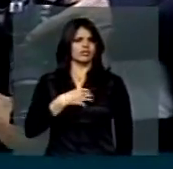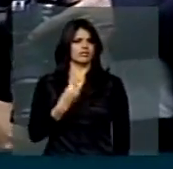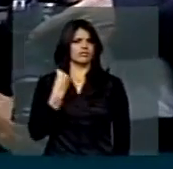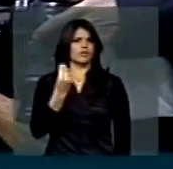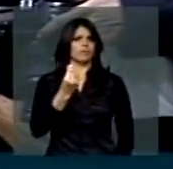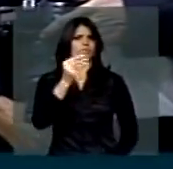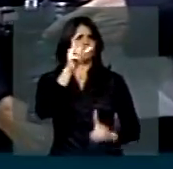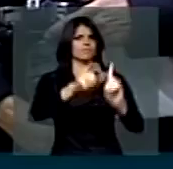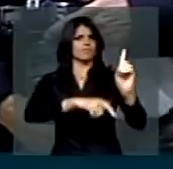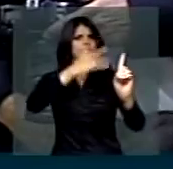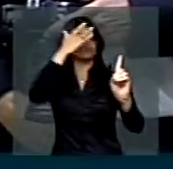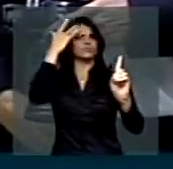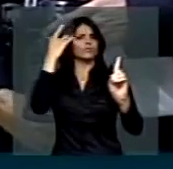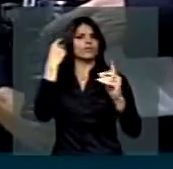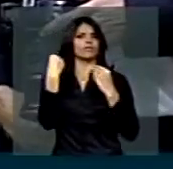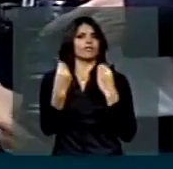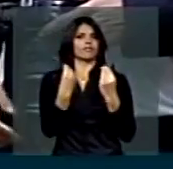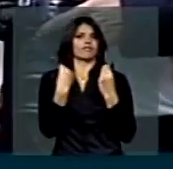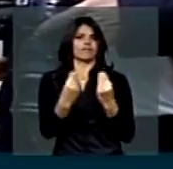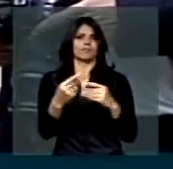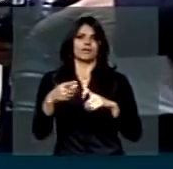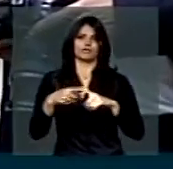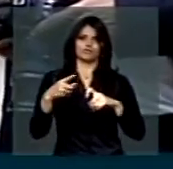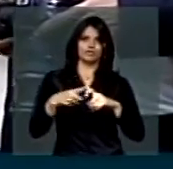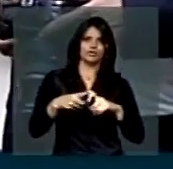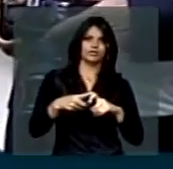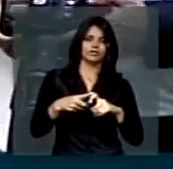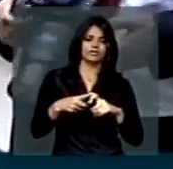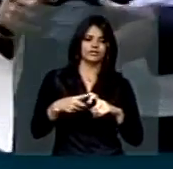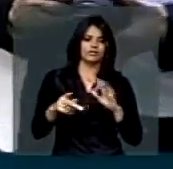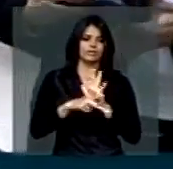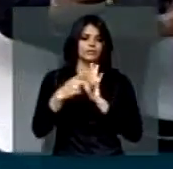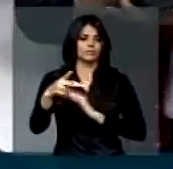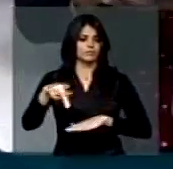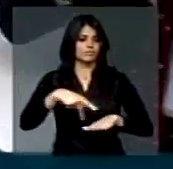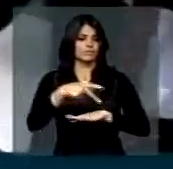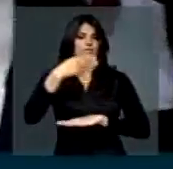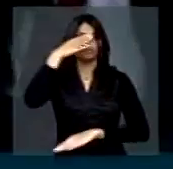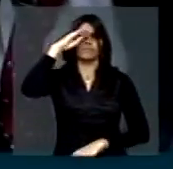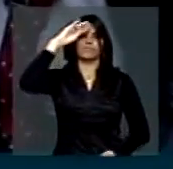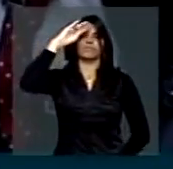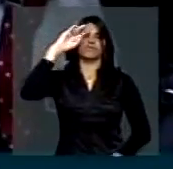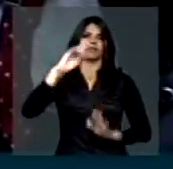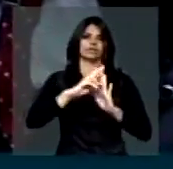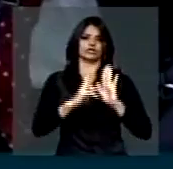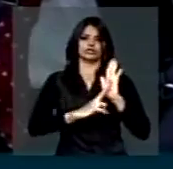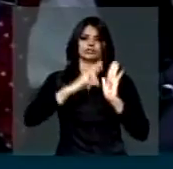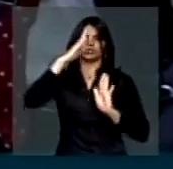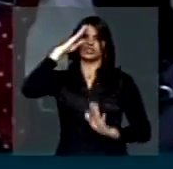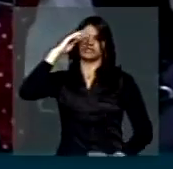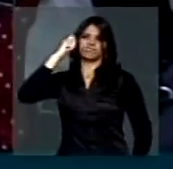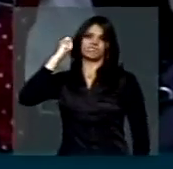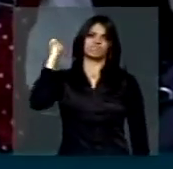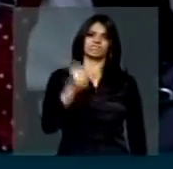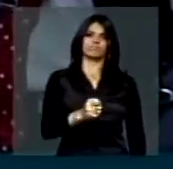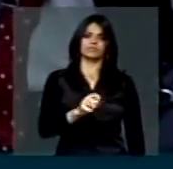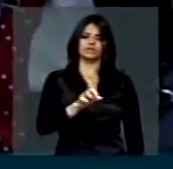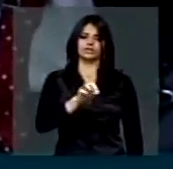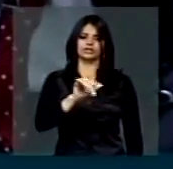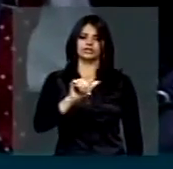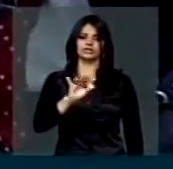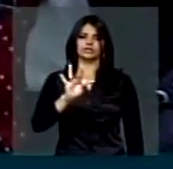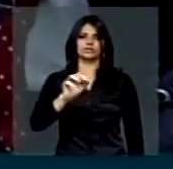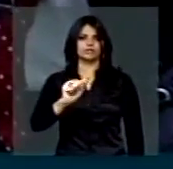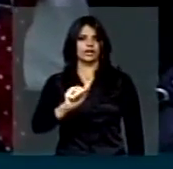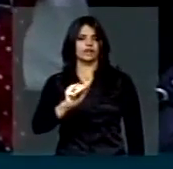uma pessoa como ela, como médica, ao seu país no regime ditatorial. Deputado